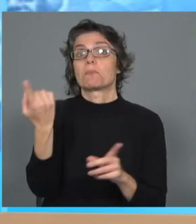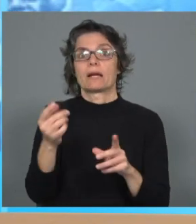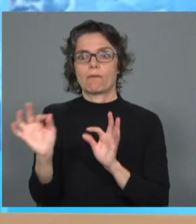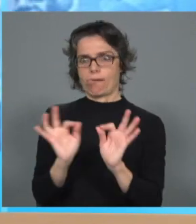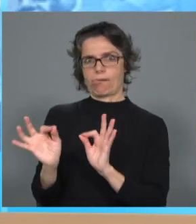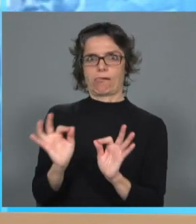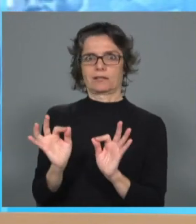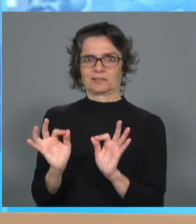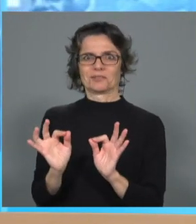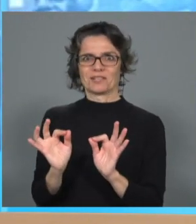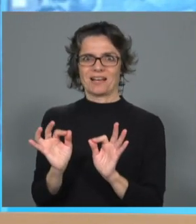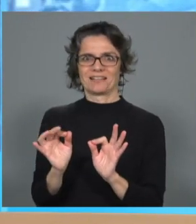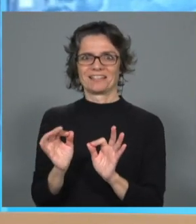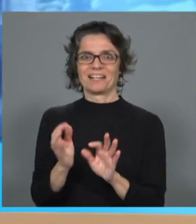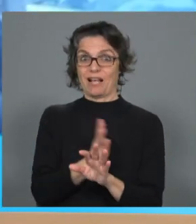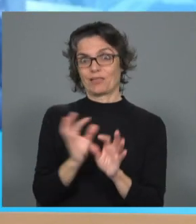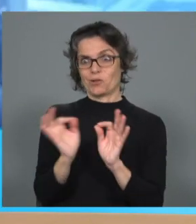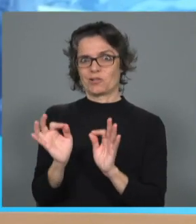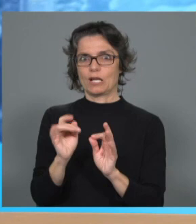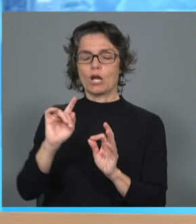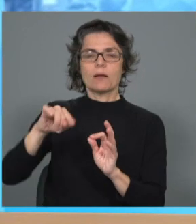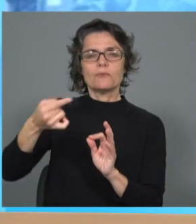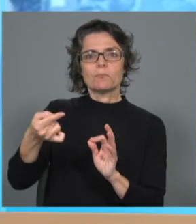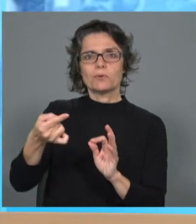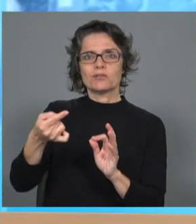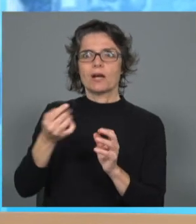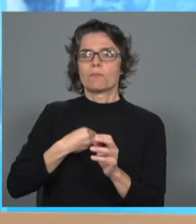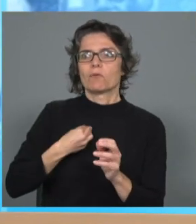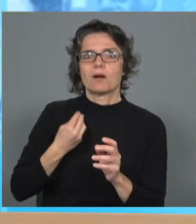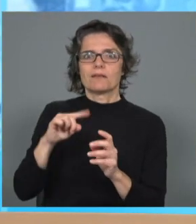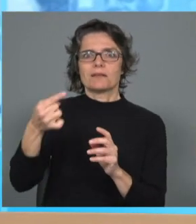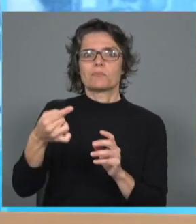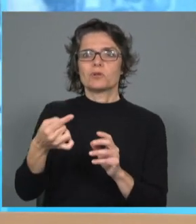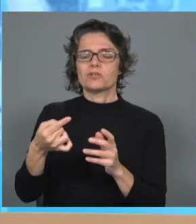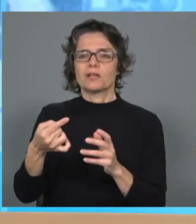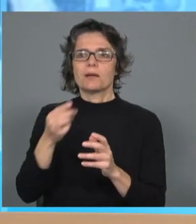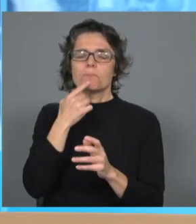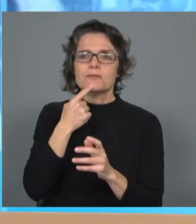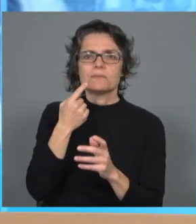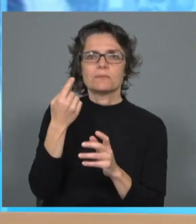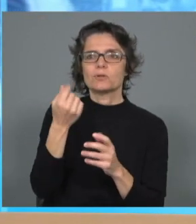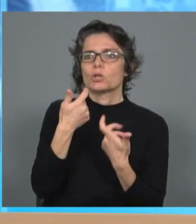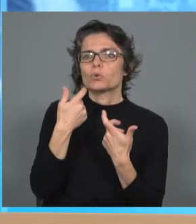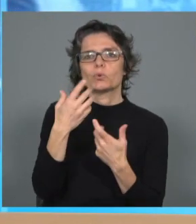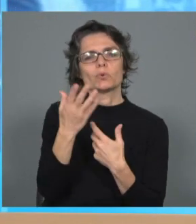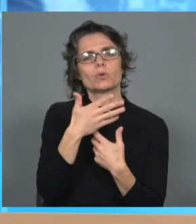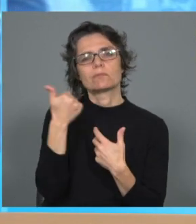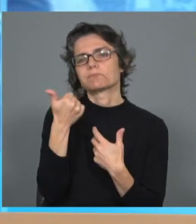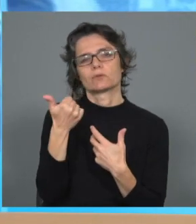e rapidamente se transformou para uma dinâmica muito séria e muito bonita de